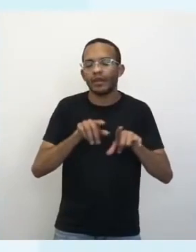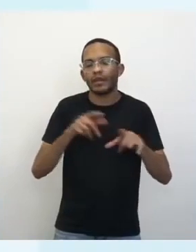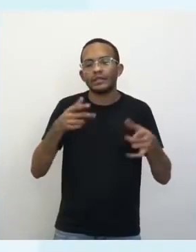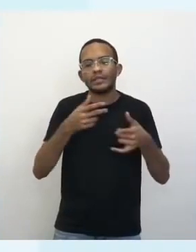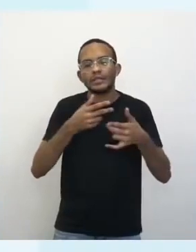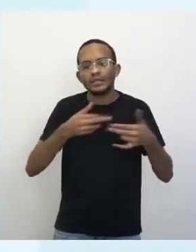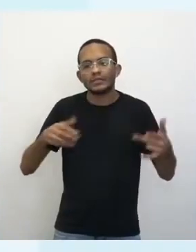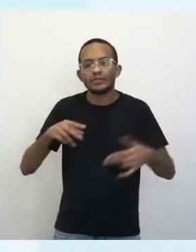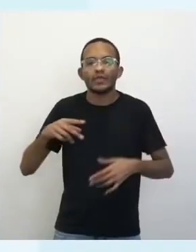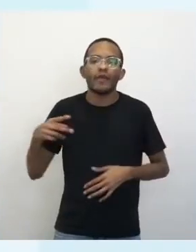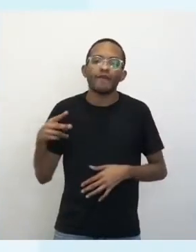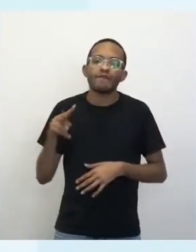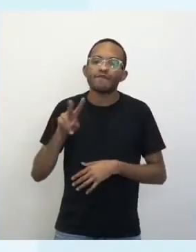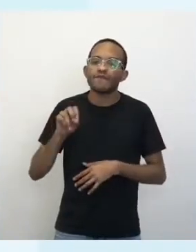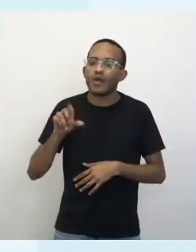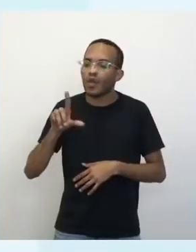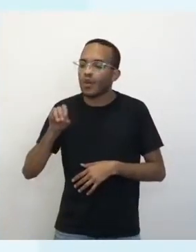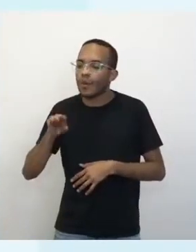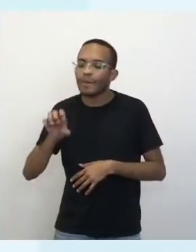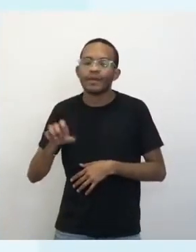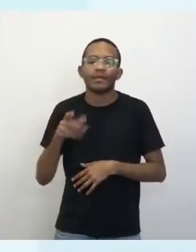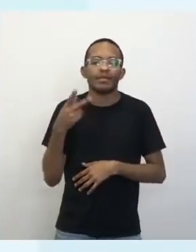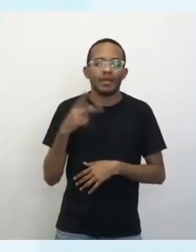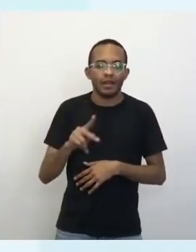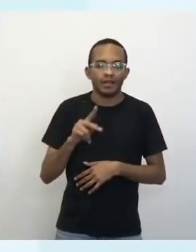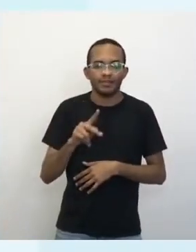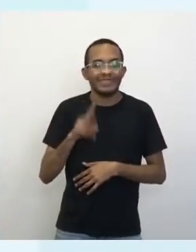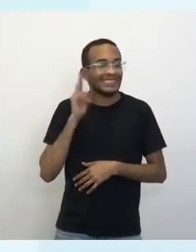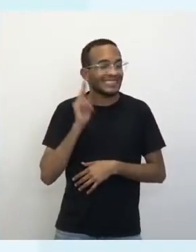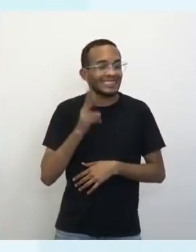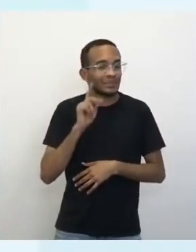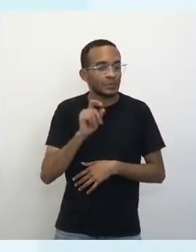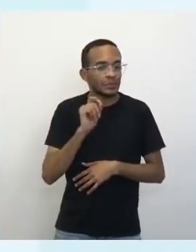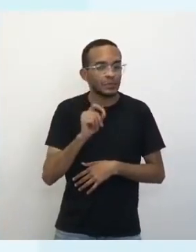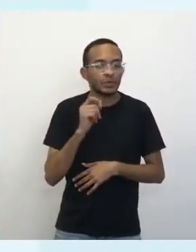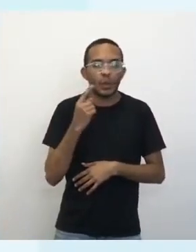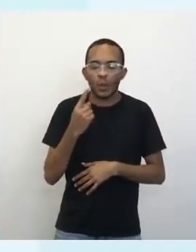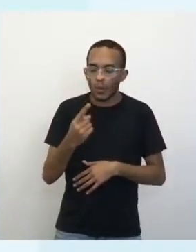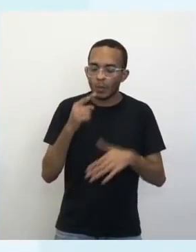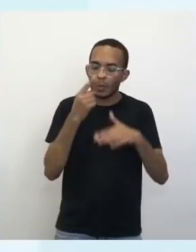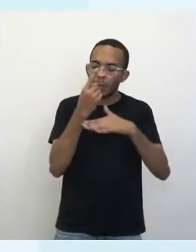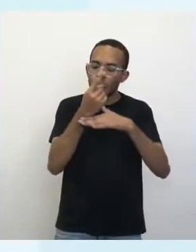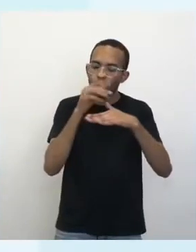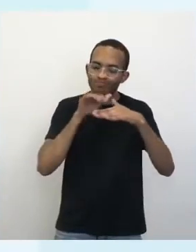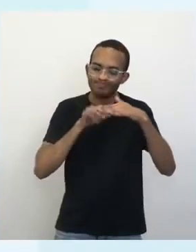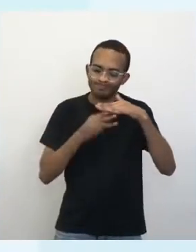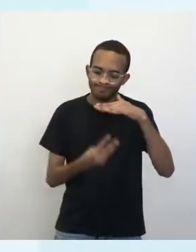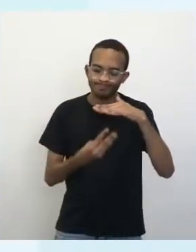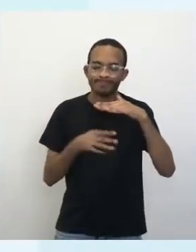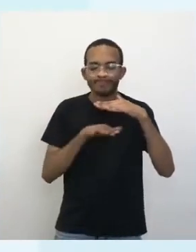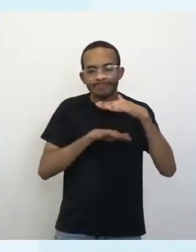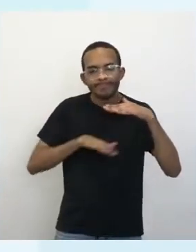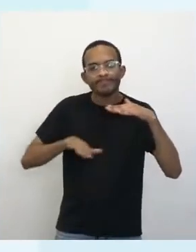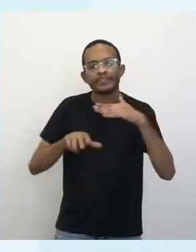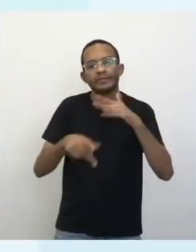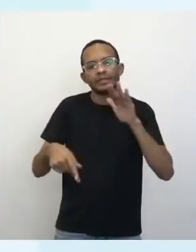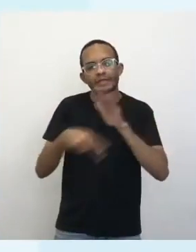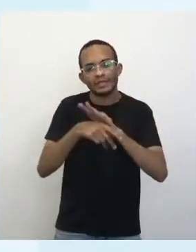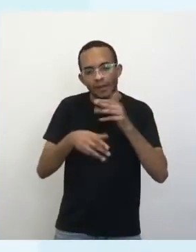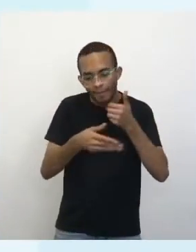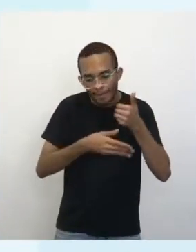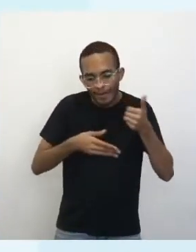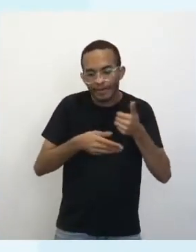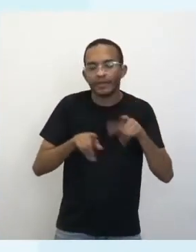o volume da pirâmide. O volume da pirâmide sempre é 1/3 da área da base vezes